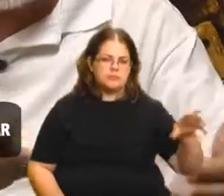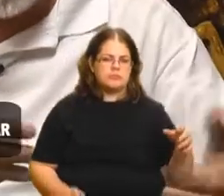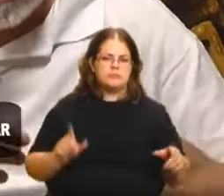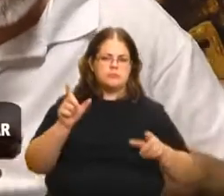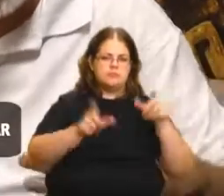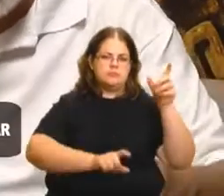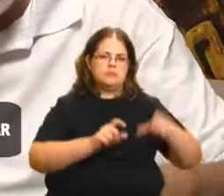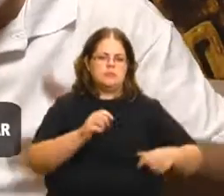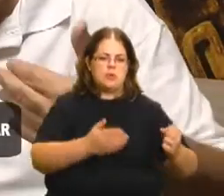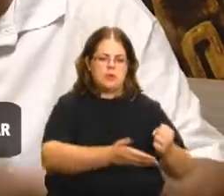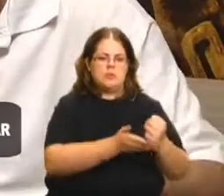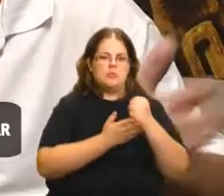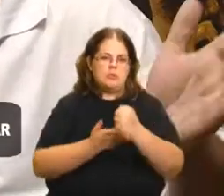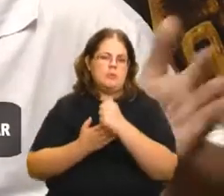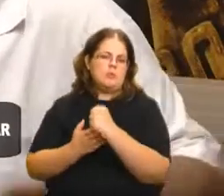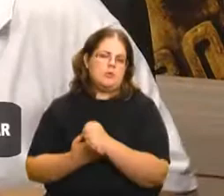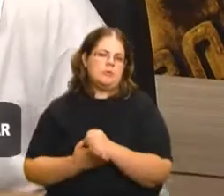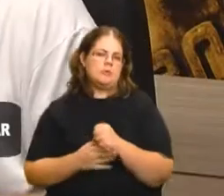pessoas que ele tinha